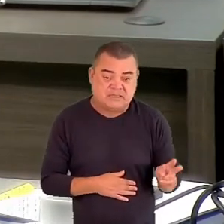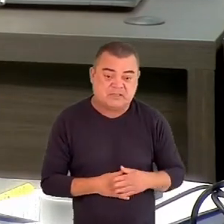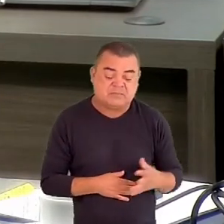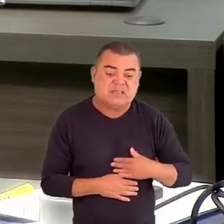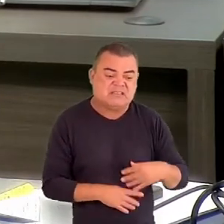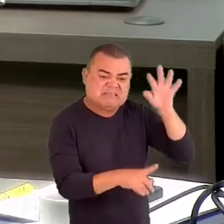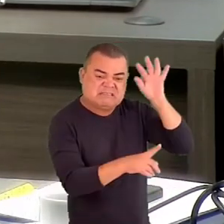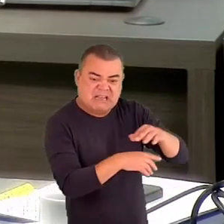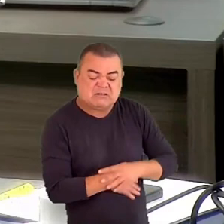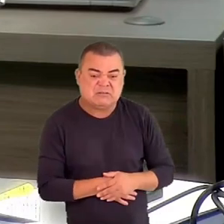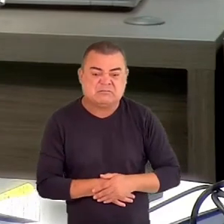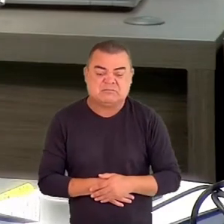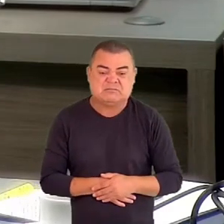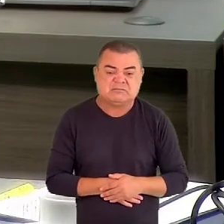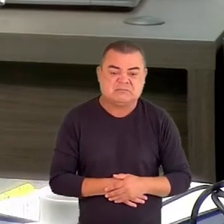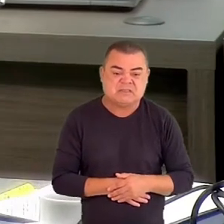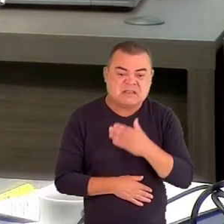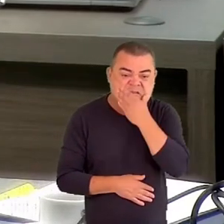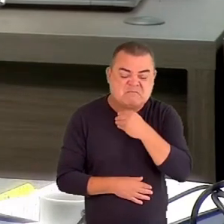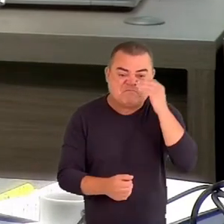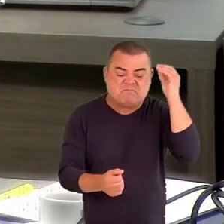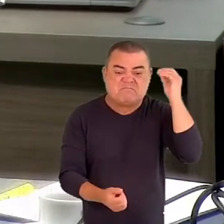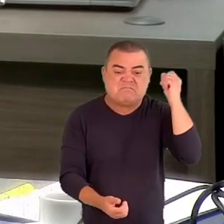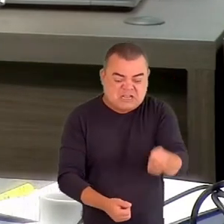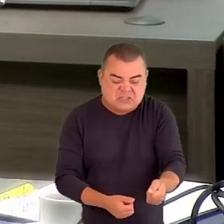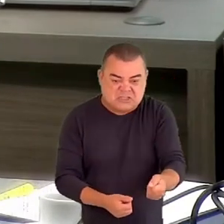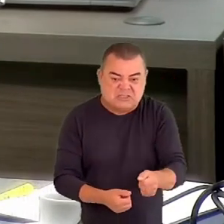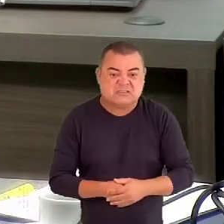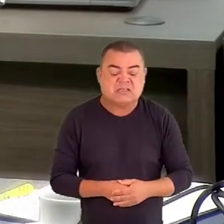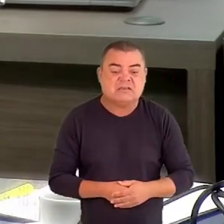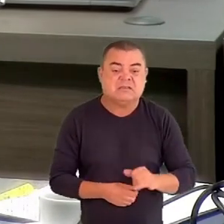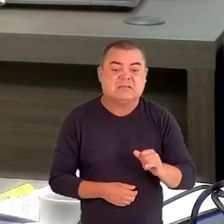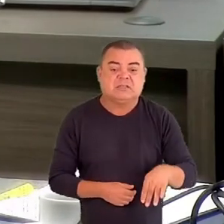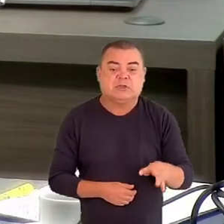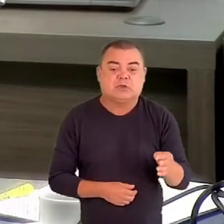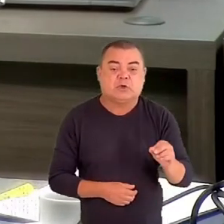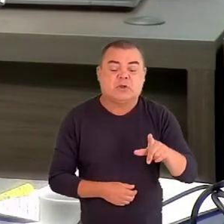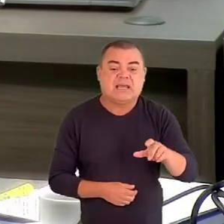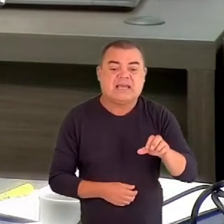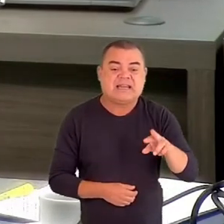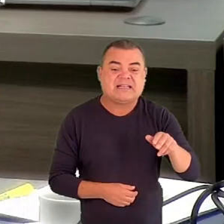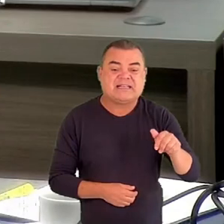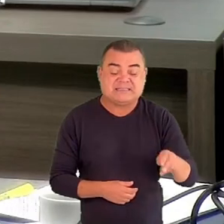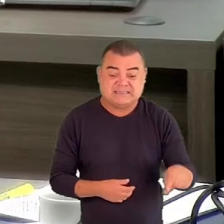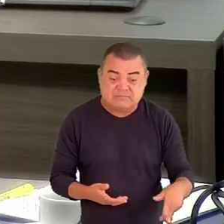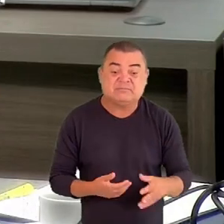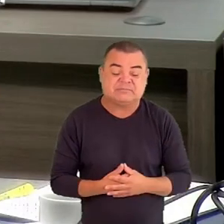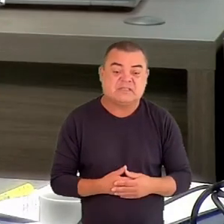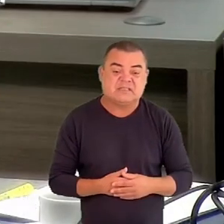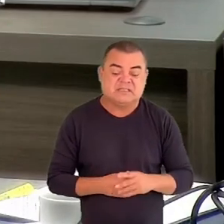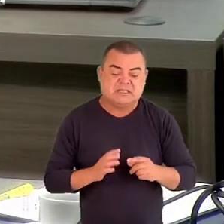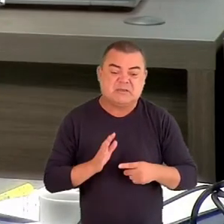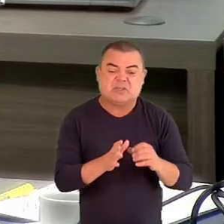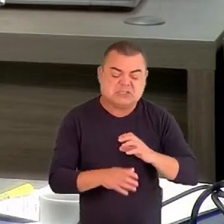misógino, machista, um ato de intolerância que veicula ódio e que desborda em muito daquilo